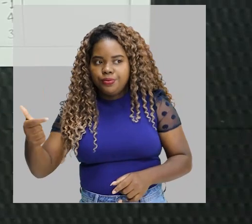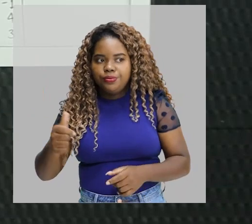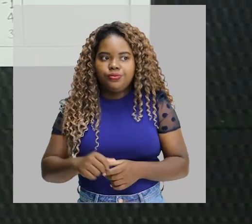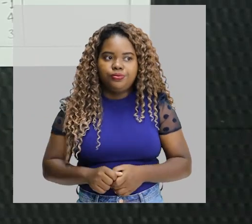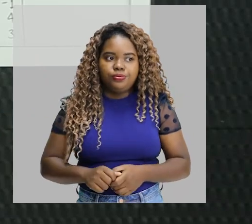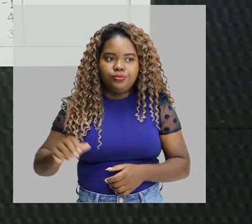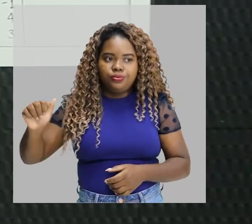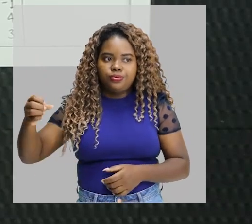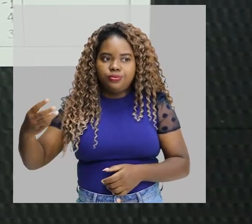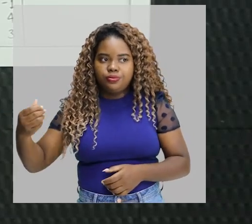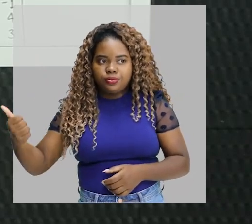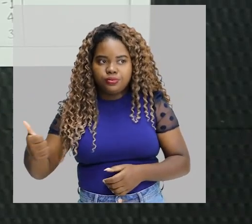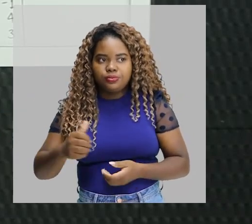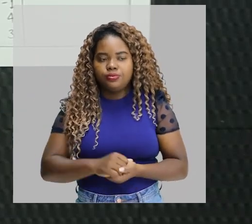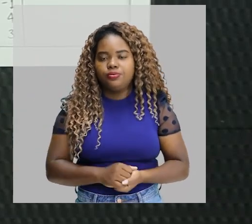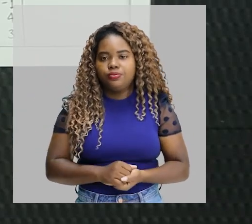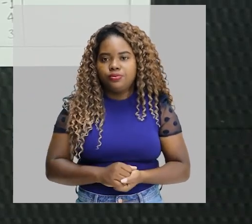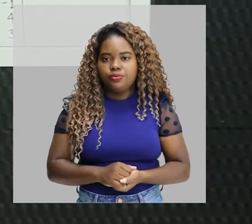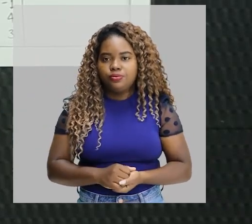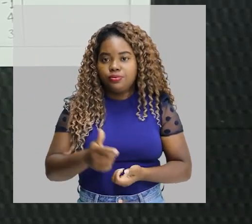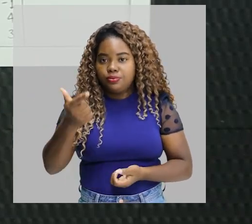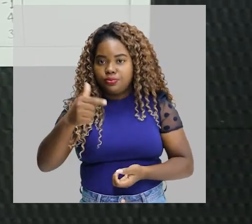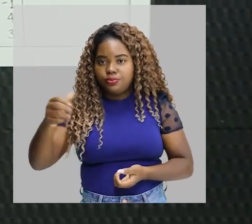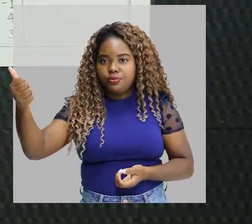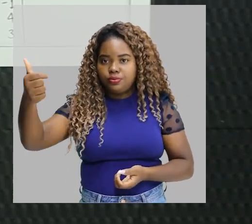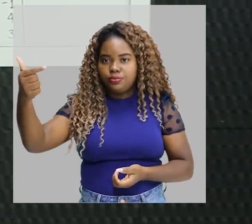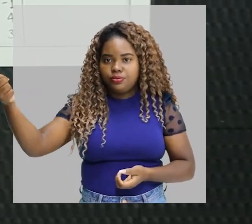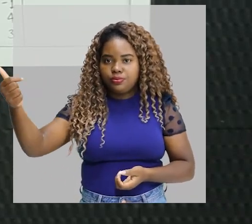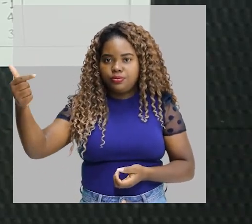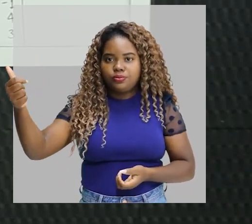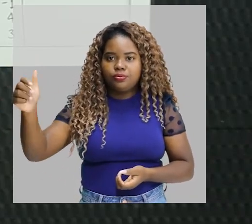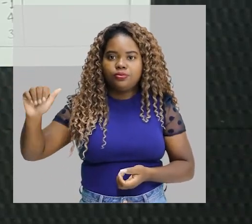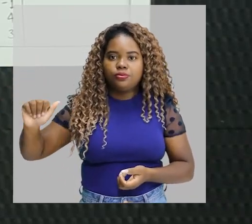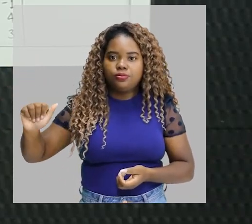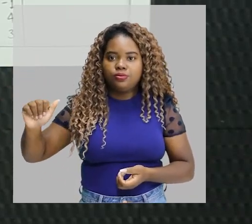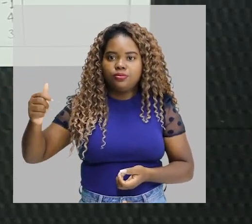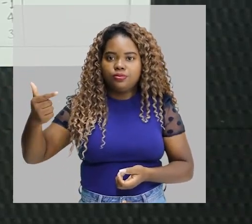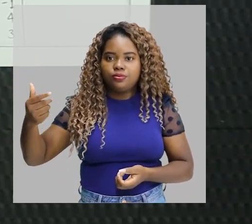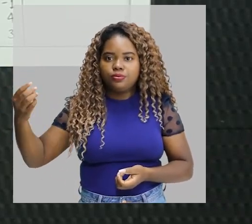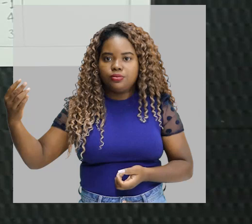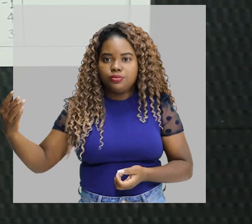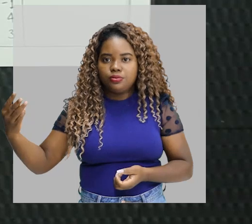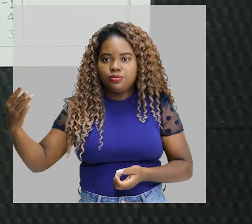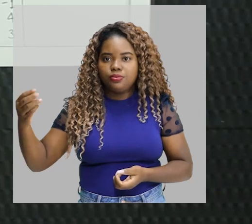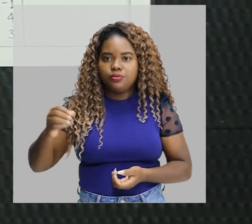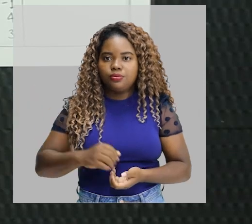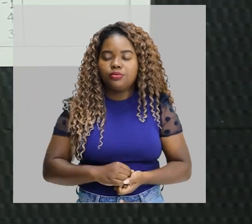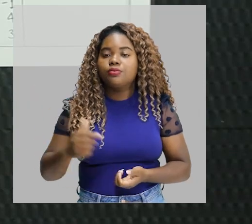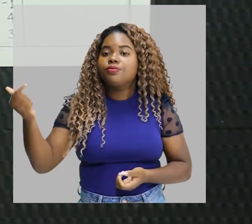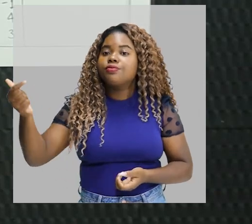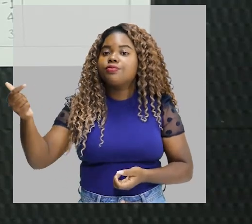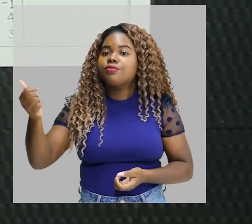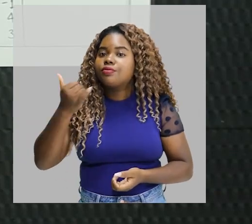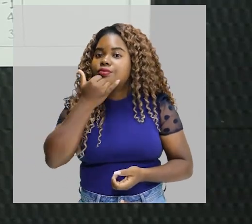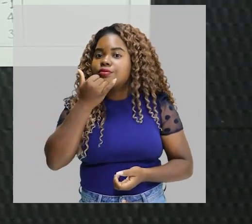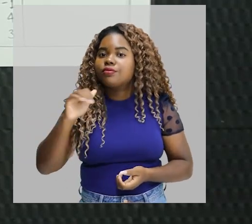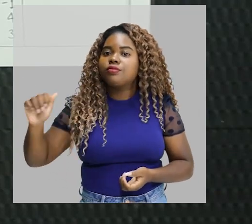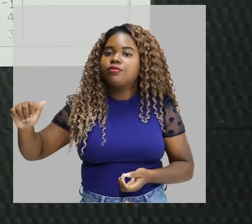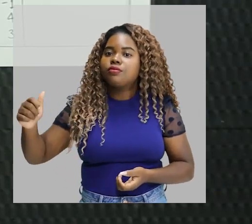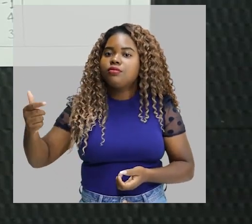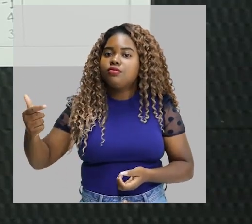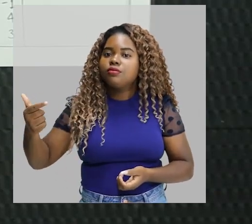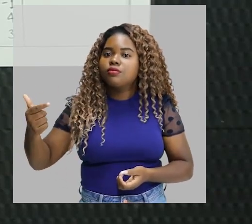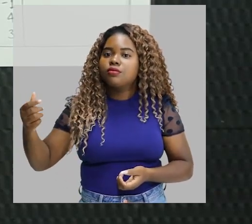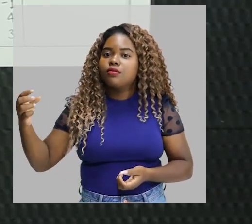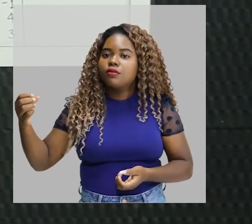a 31 vou repetir aqui ah Um Dois ah dois dois e